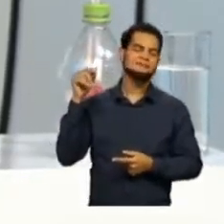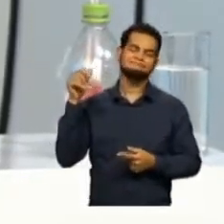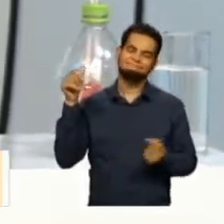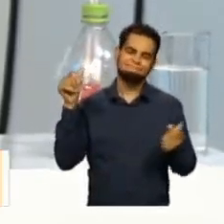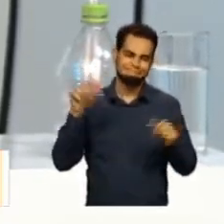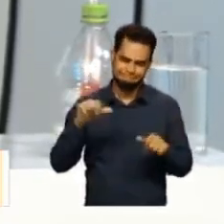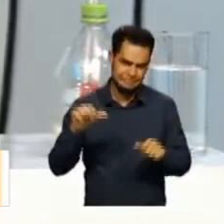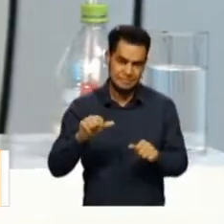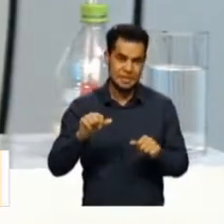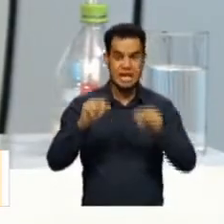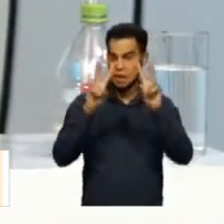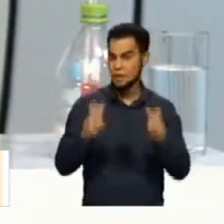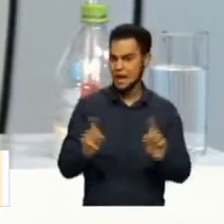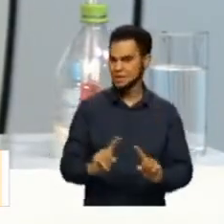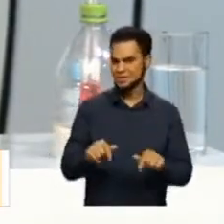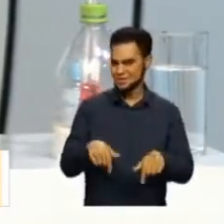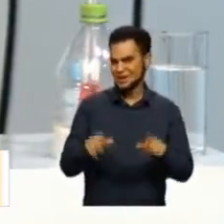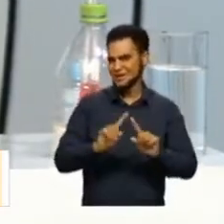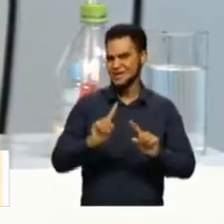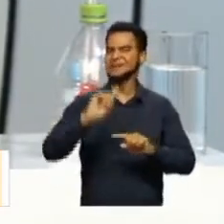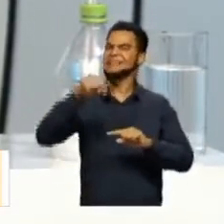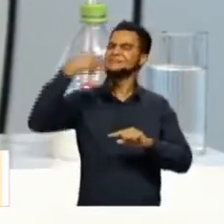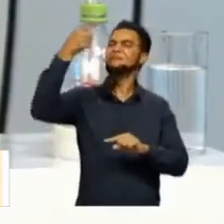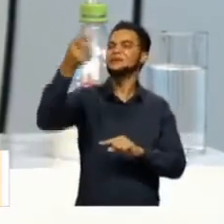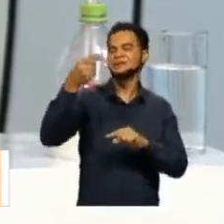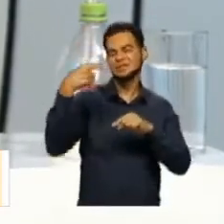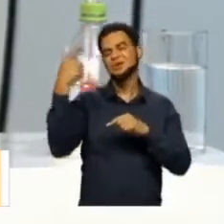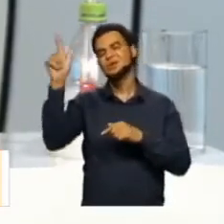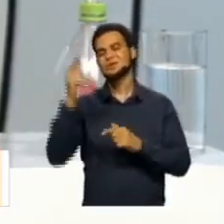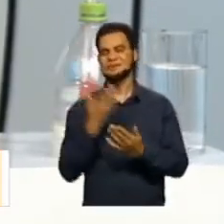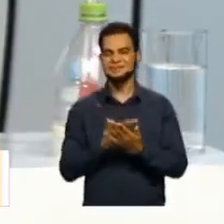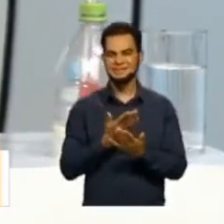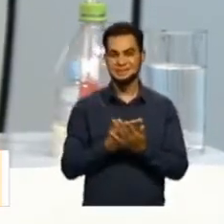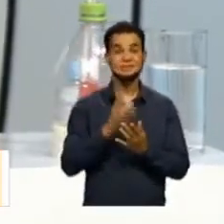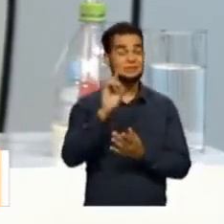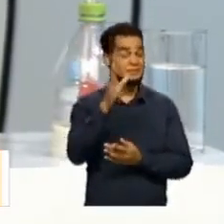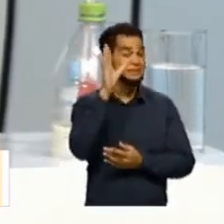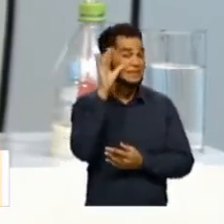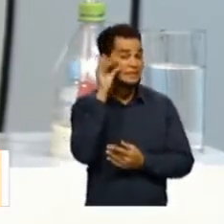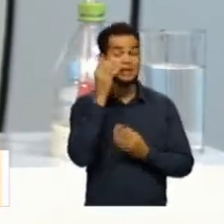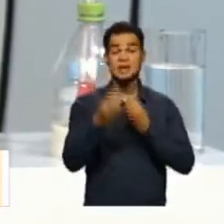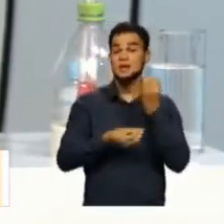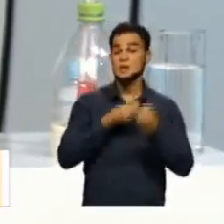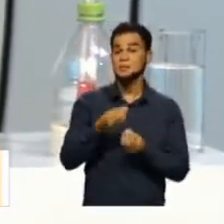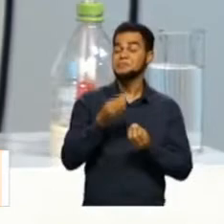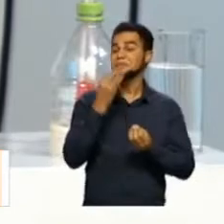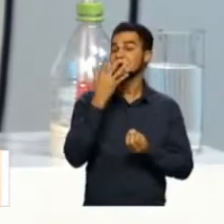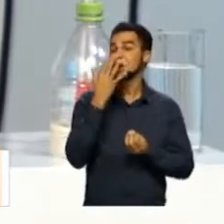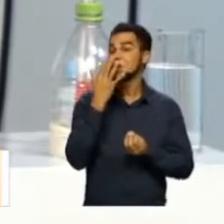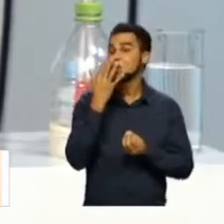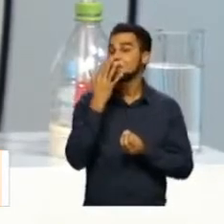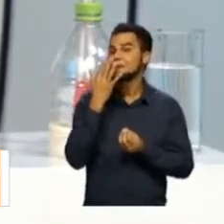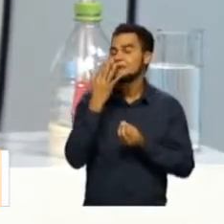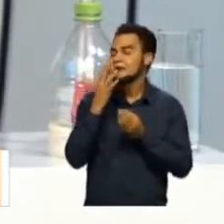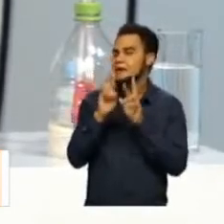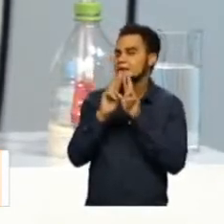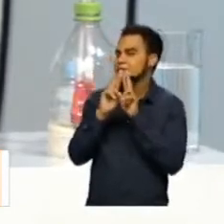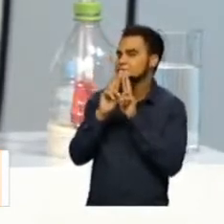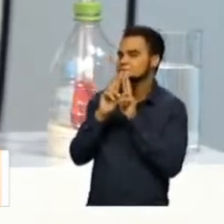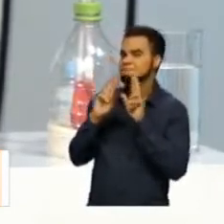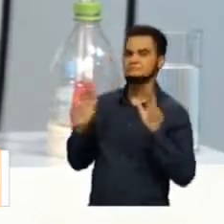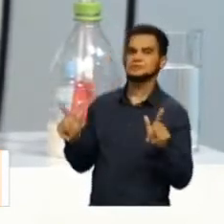mas eu só quero lembrar para você verificar que a cor de um pulmão, de uma pessoa que não fuma, é uma cor assim